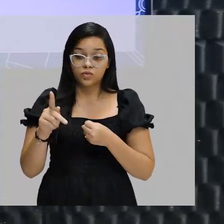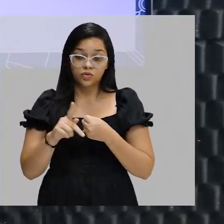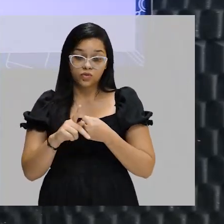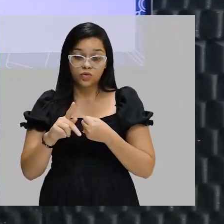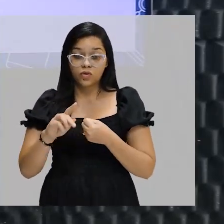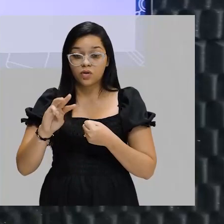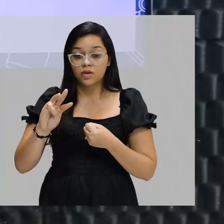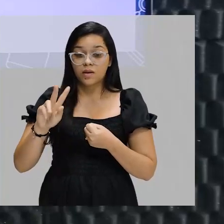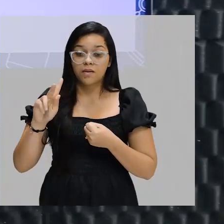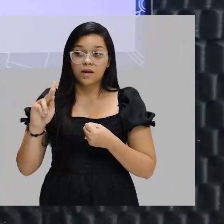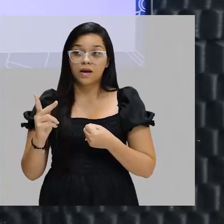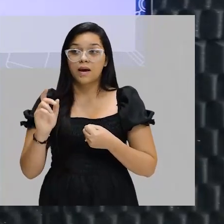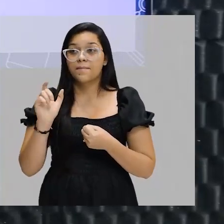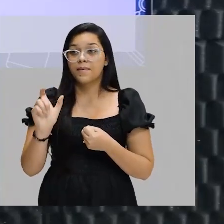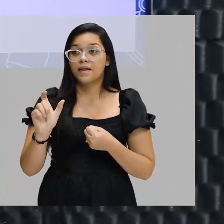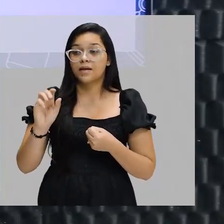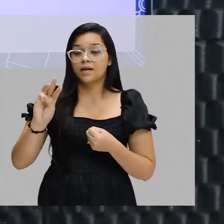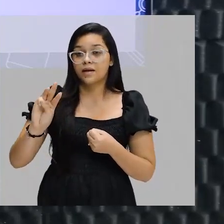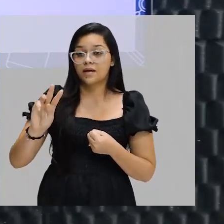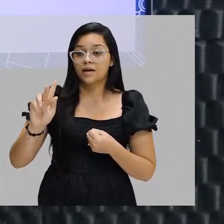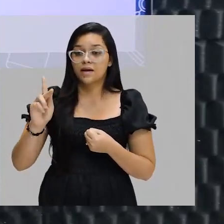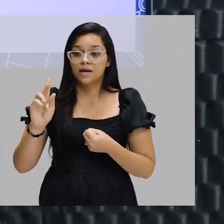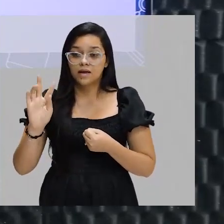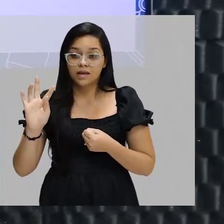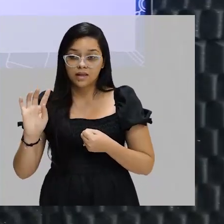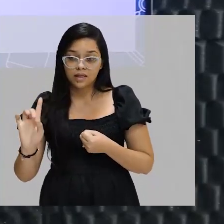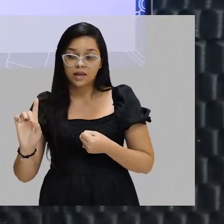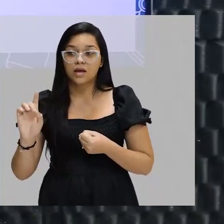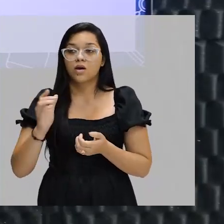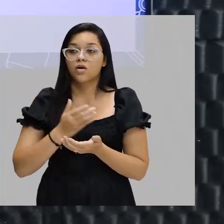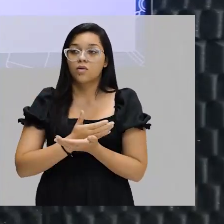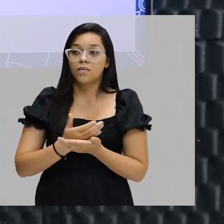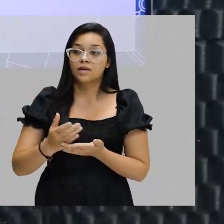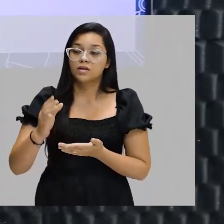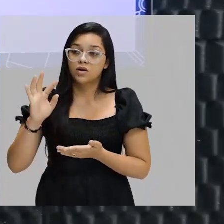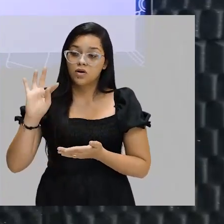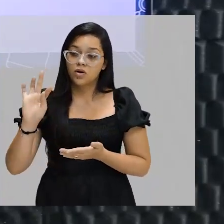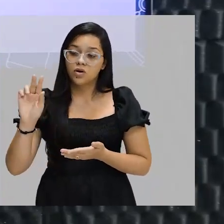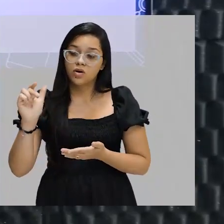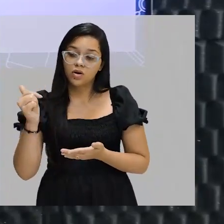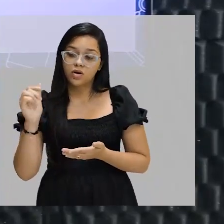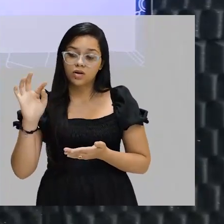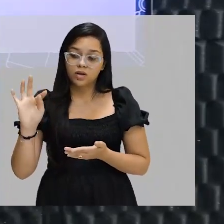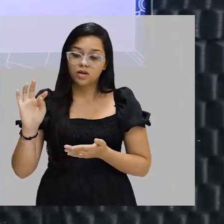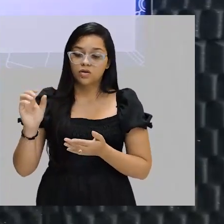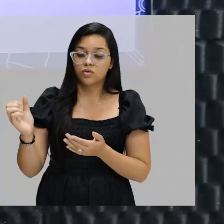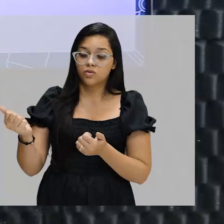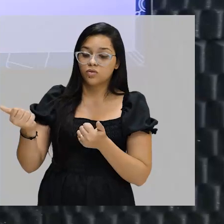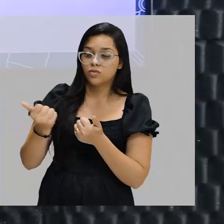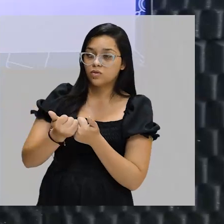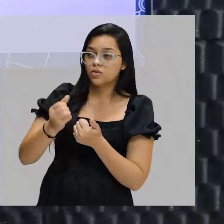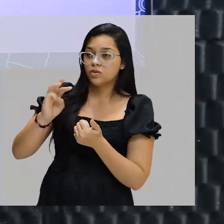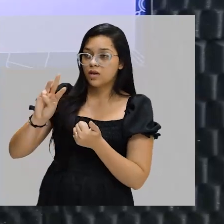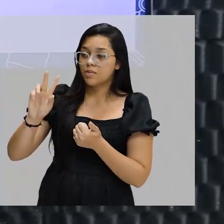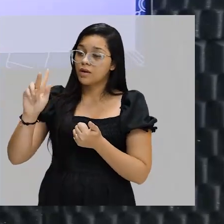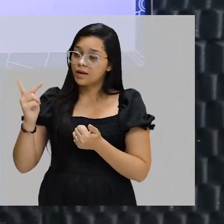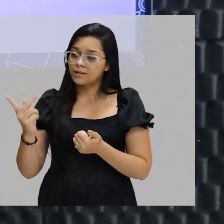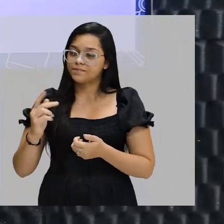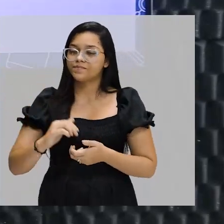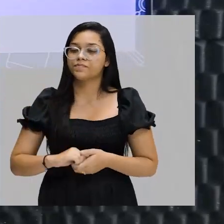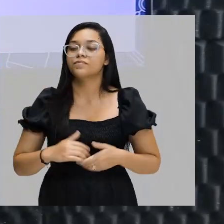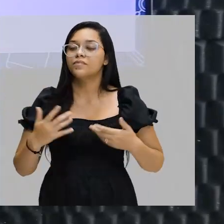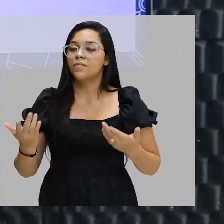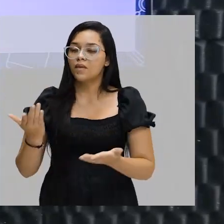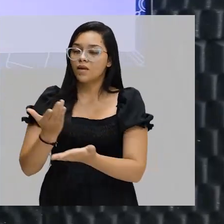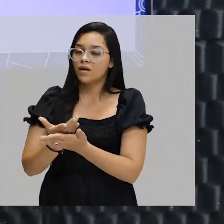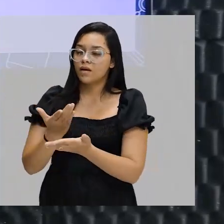com WH é a palavrinha that, que é aquele que começa com T ao invés do WH. Bom, pessoal,